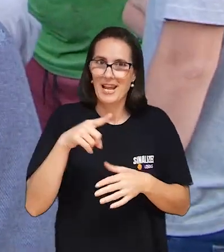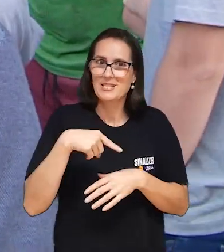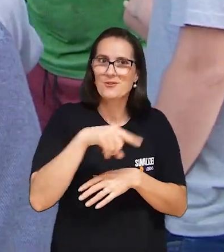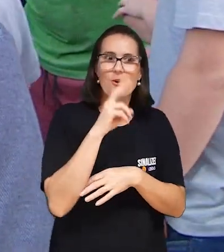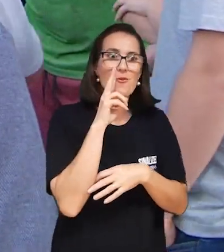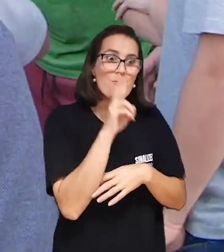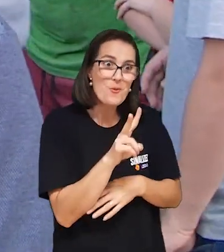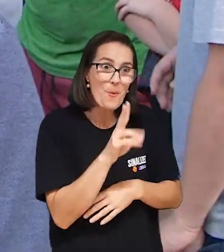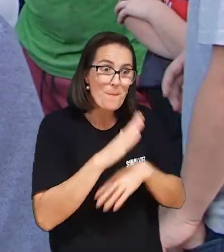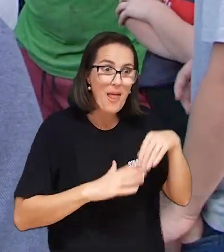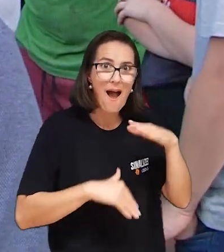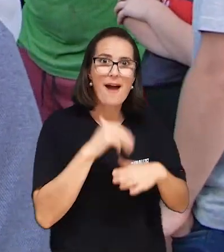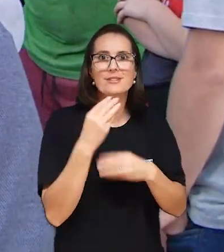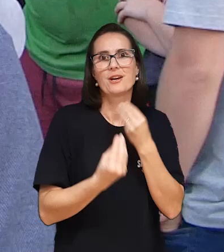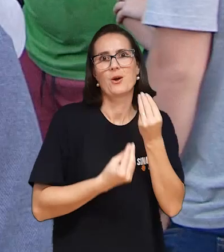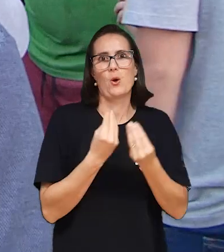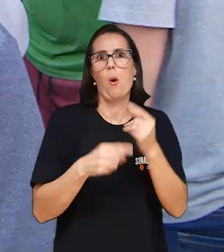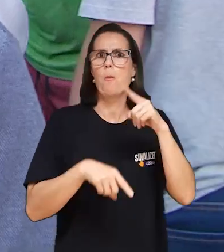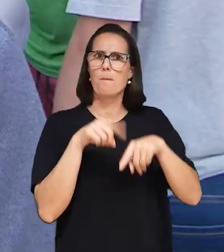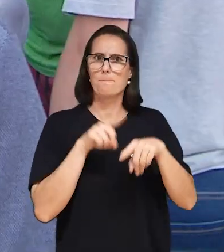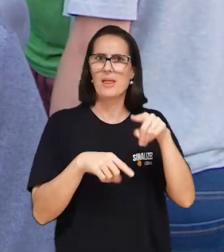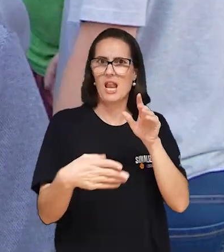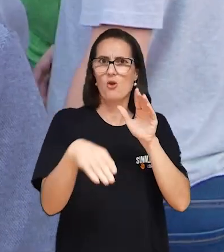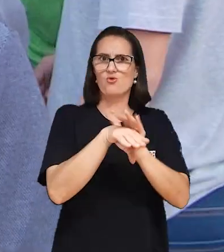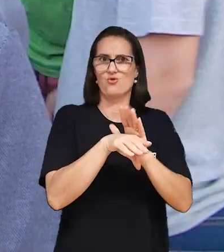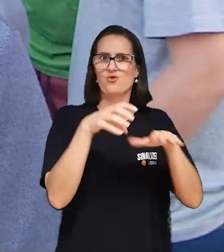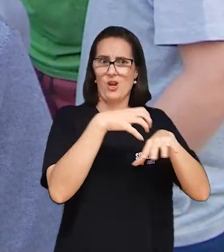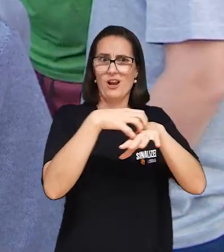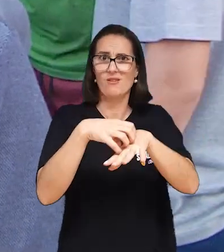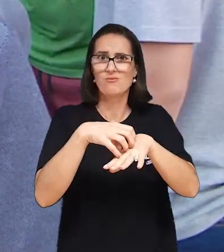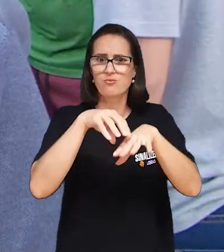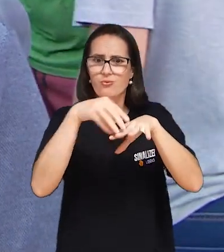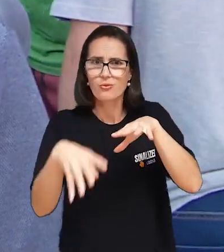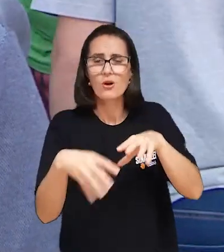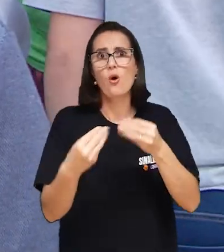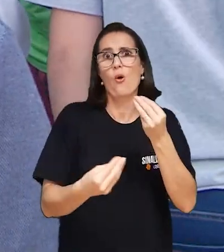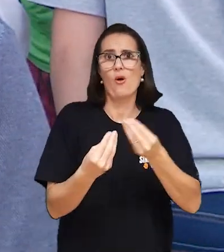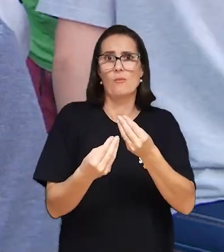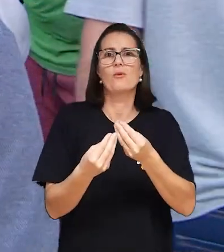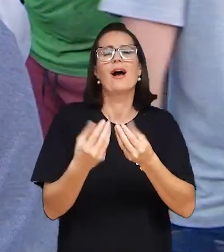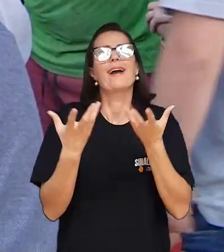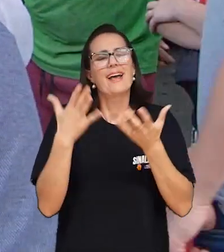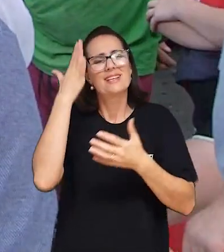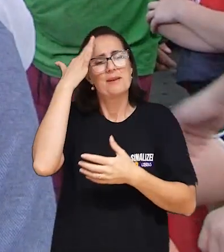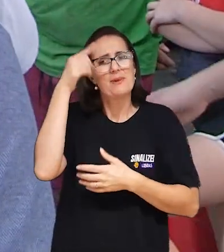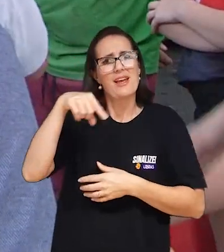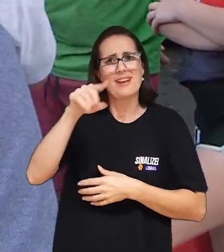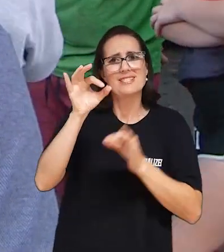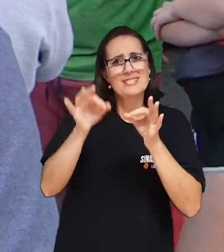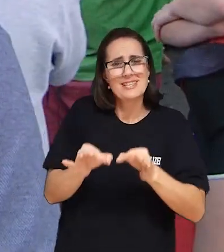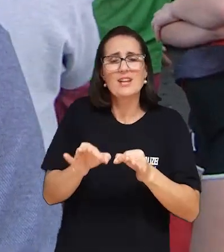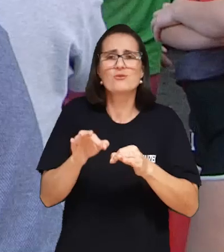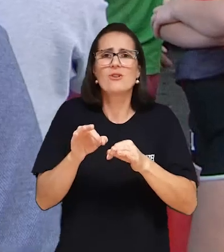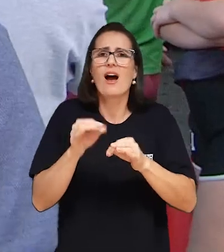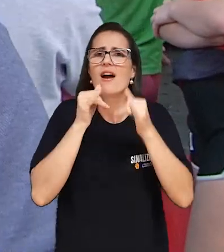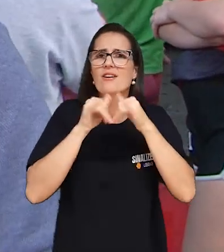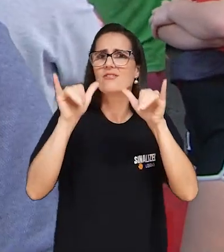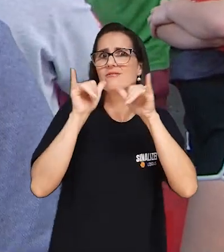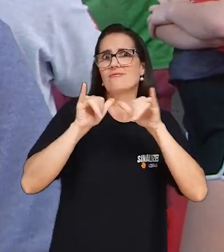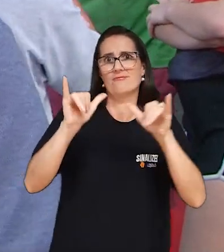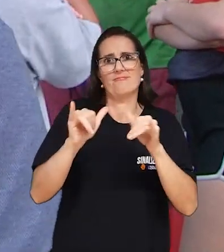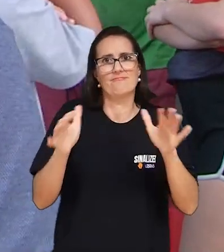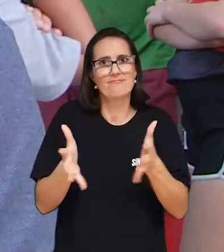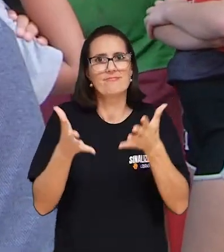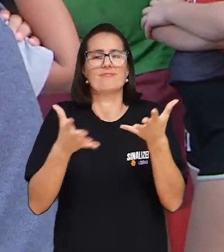essas informações. Eles puderam acompanhar ali na prática como é o tipo de material que vem. Então a gente quer ter a certeza que eles vão sair daqui e